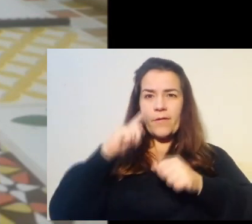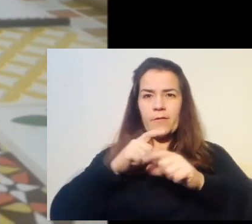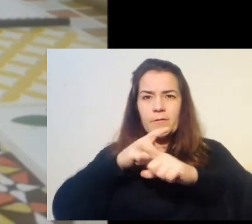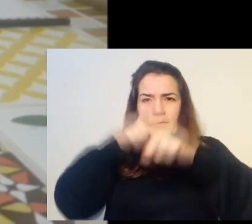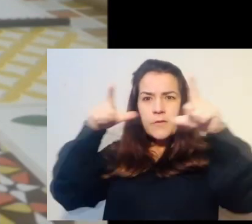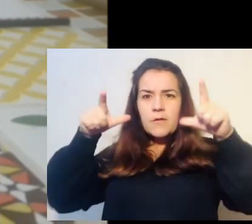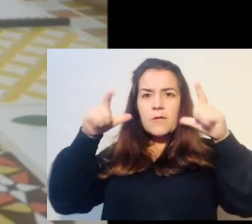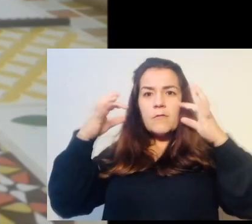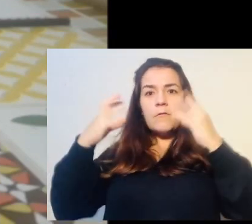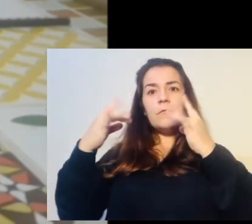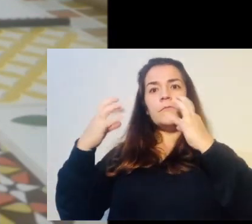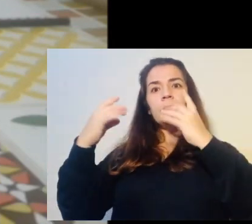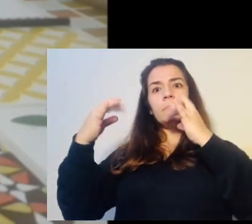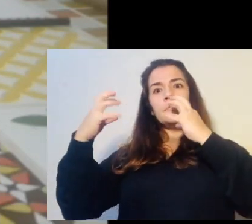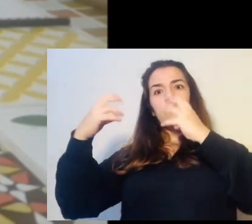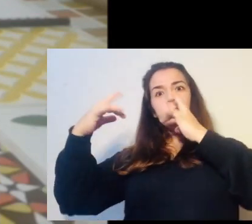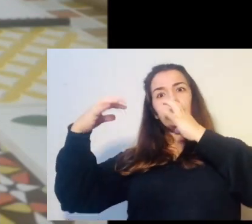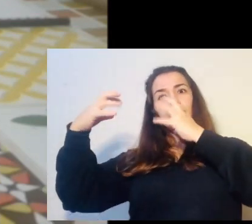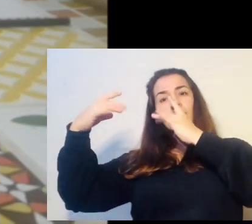Ó.